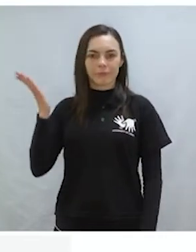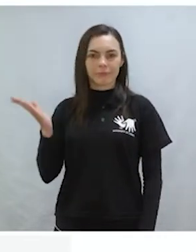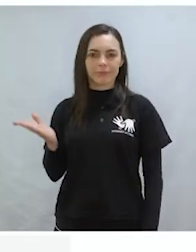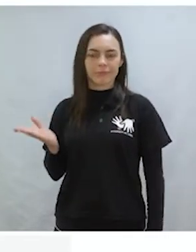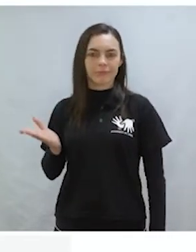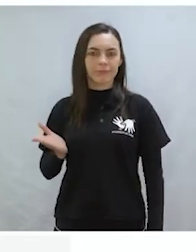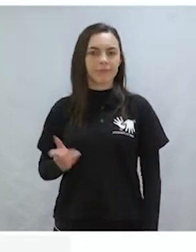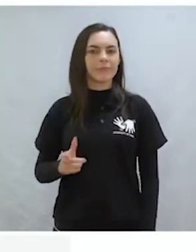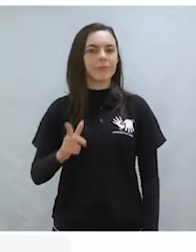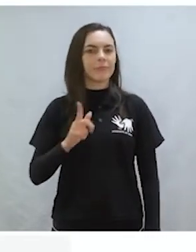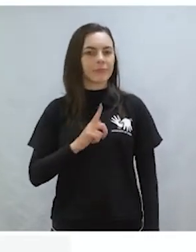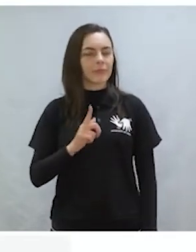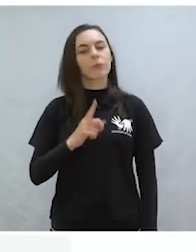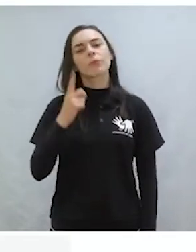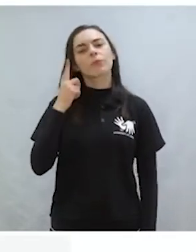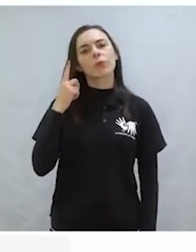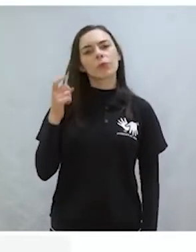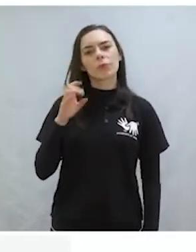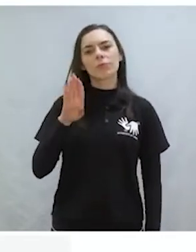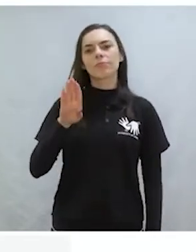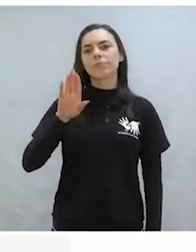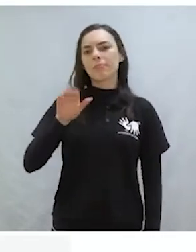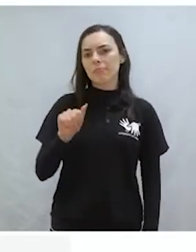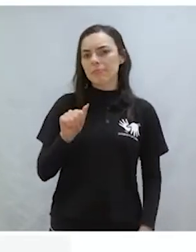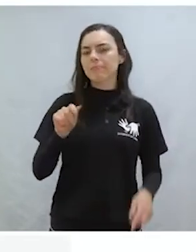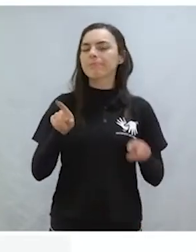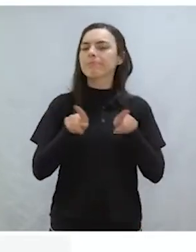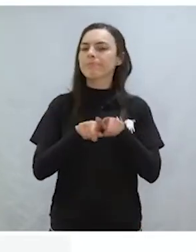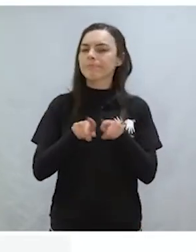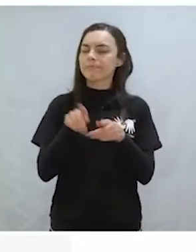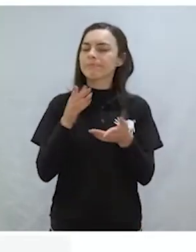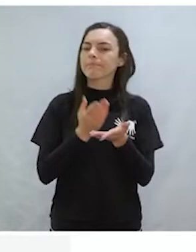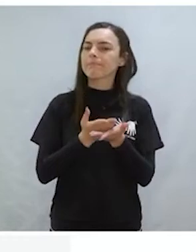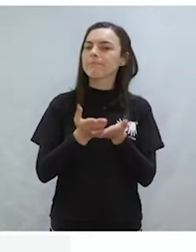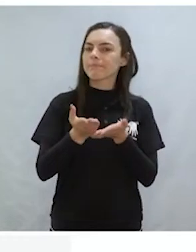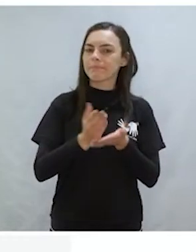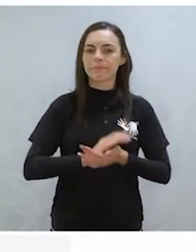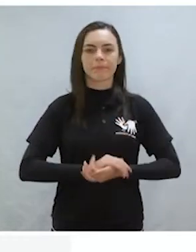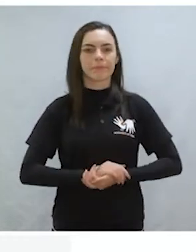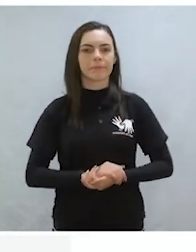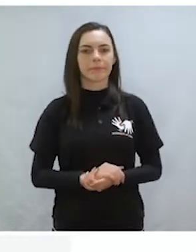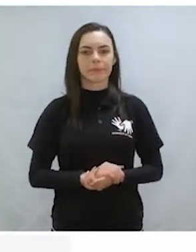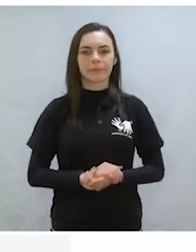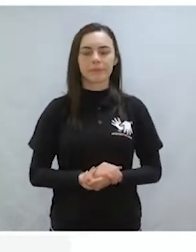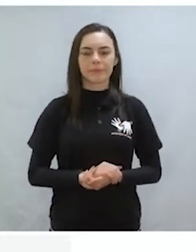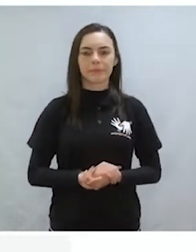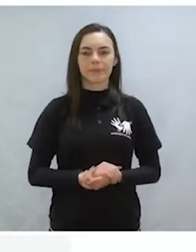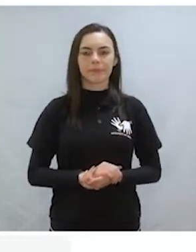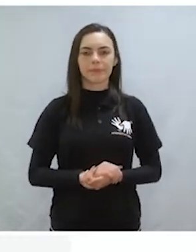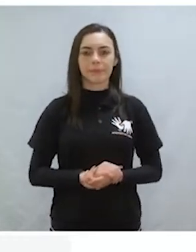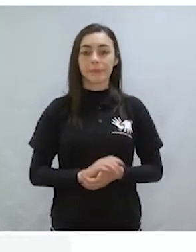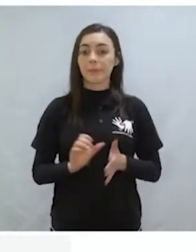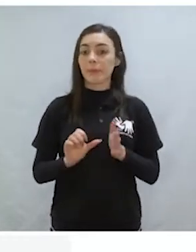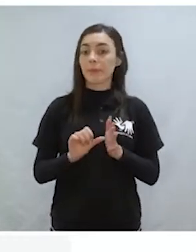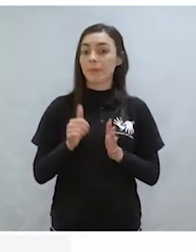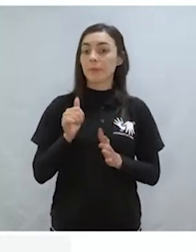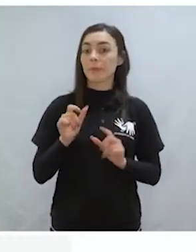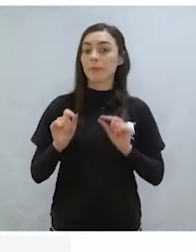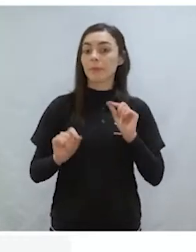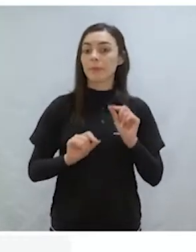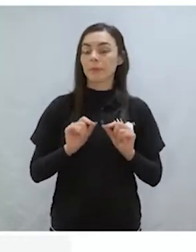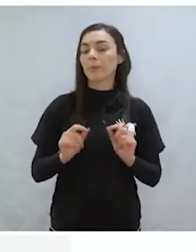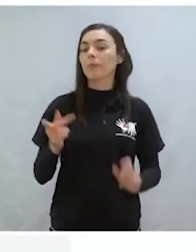tela, com o mesmo som de ba. Então, a primeira imagem lá